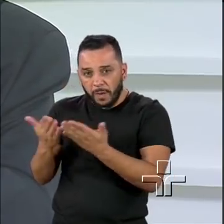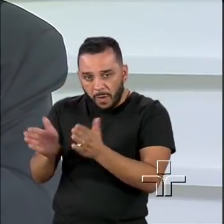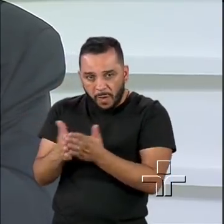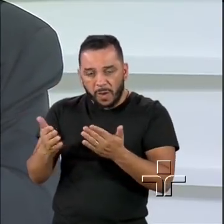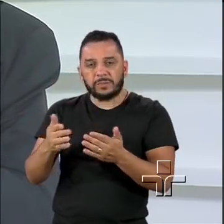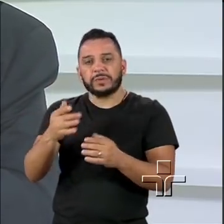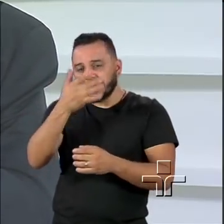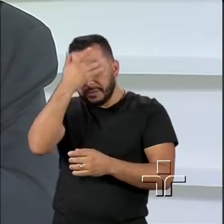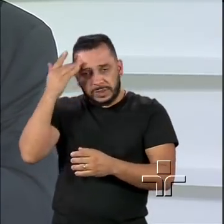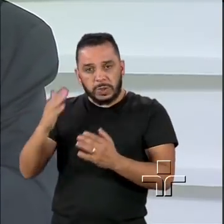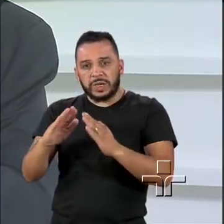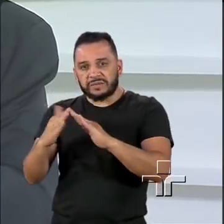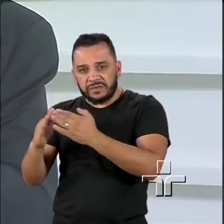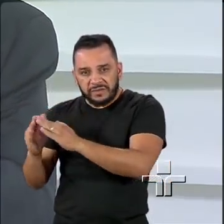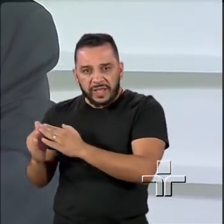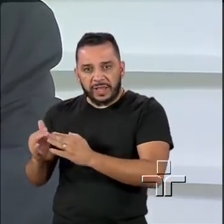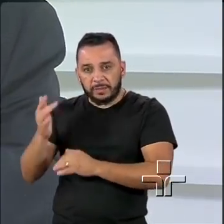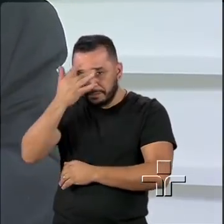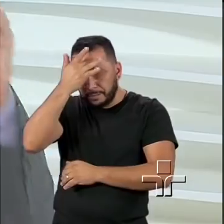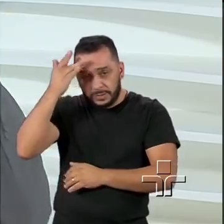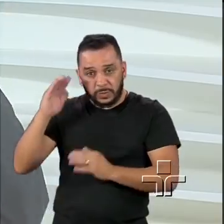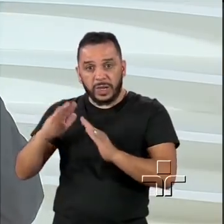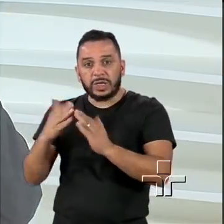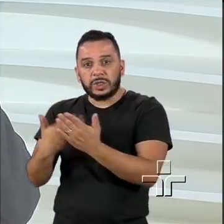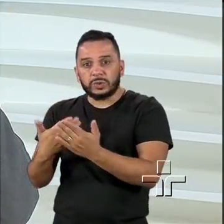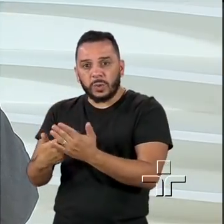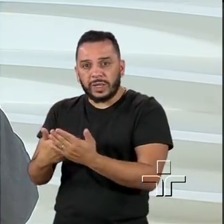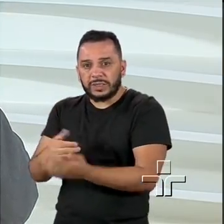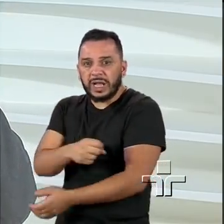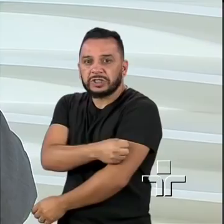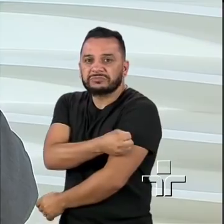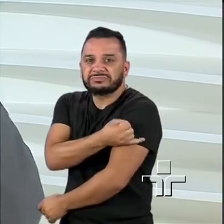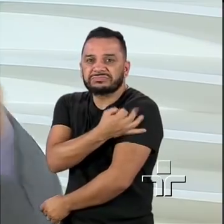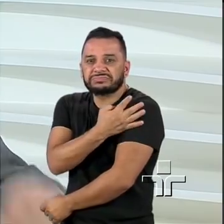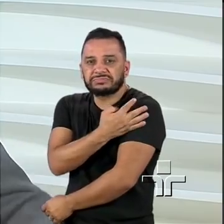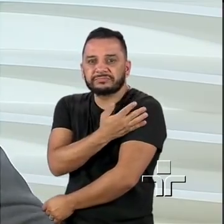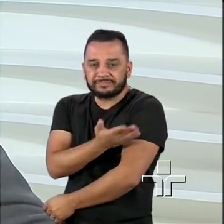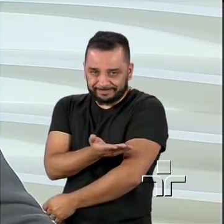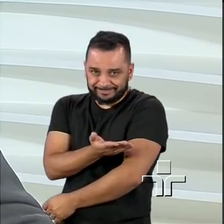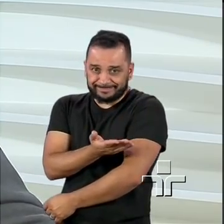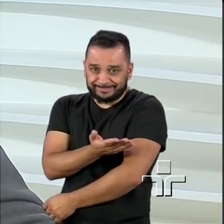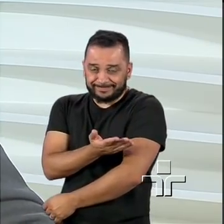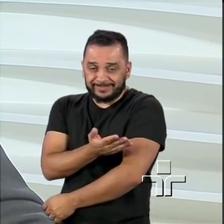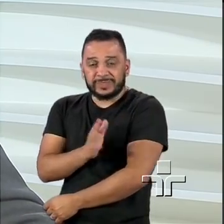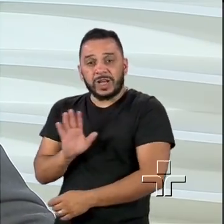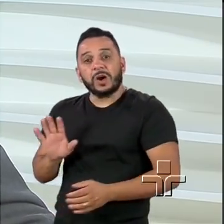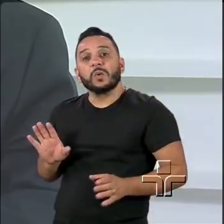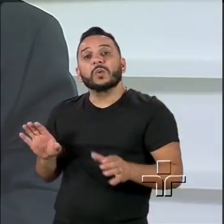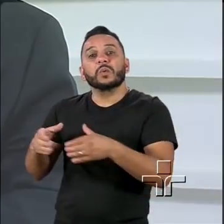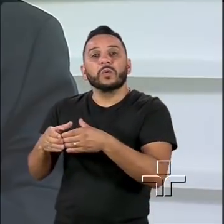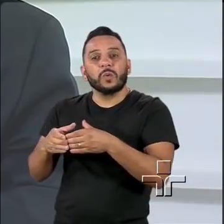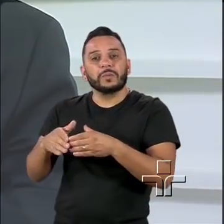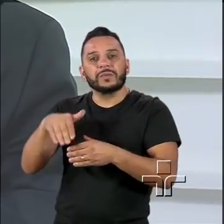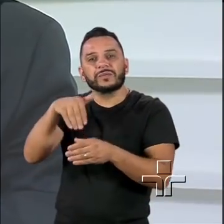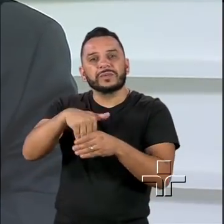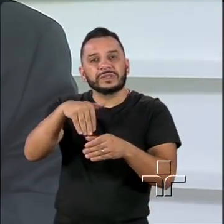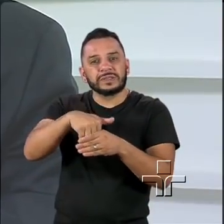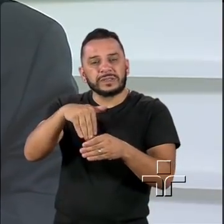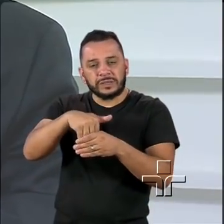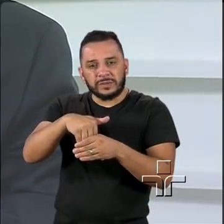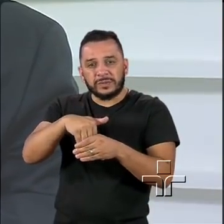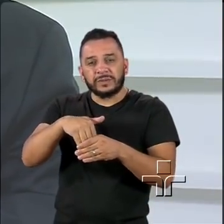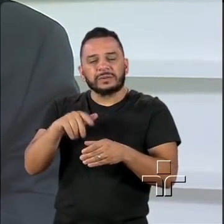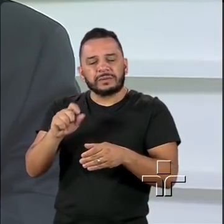baixa escolaridade. E esse grupo de eleitores se mostrou muito próximos